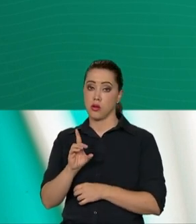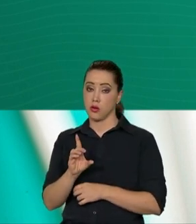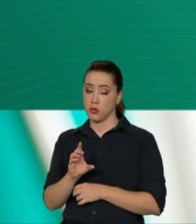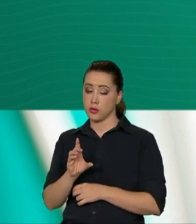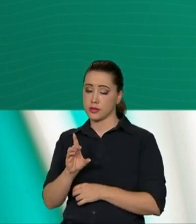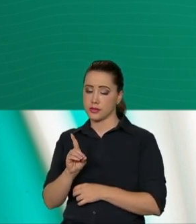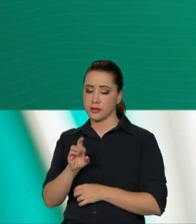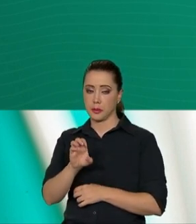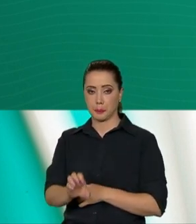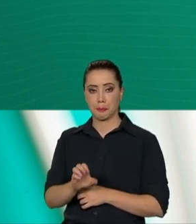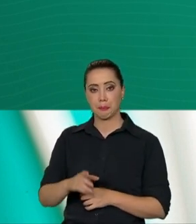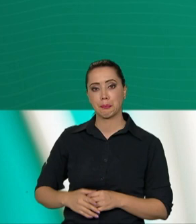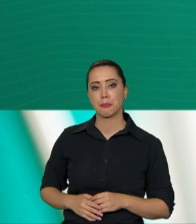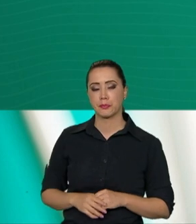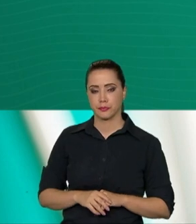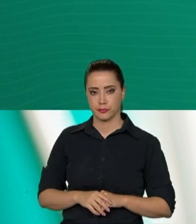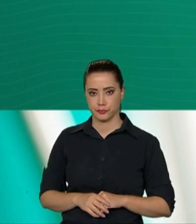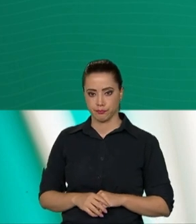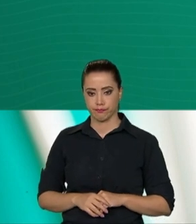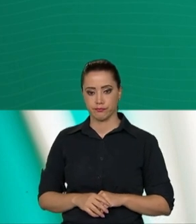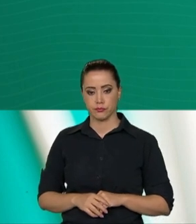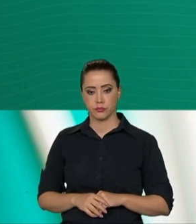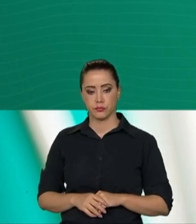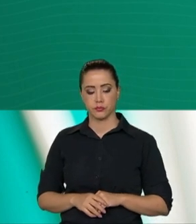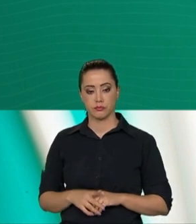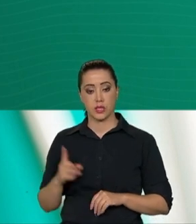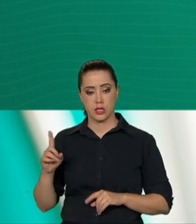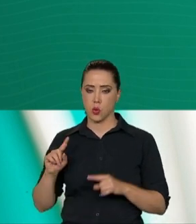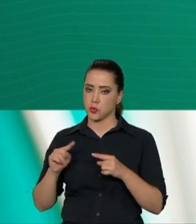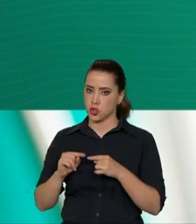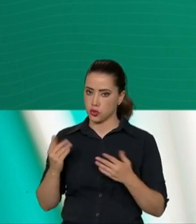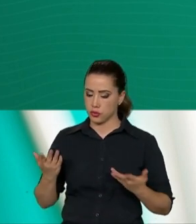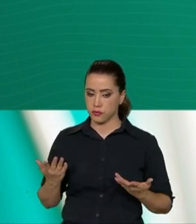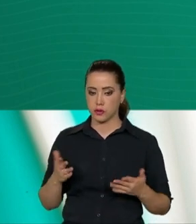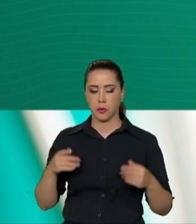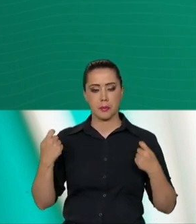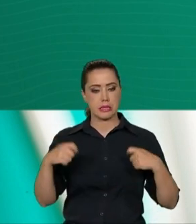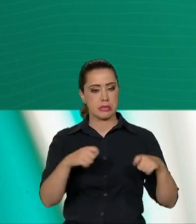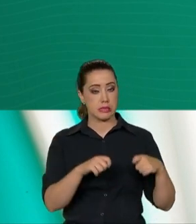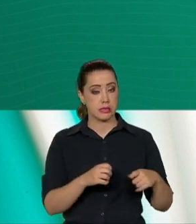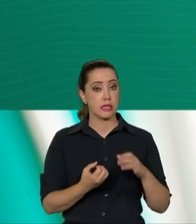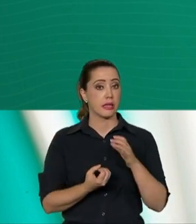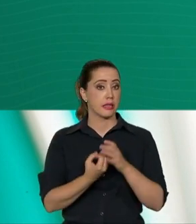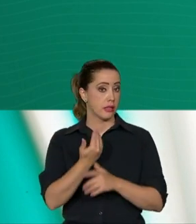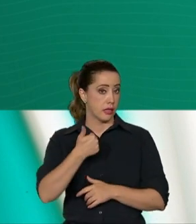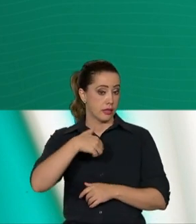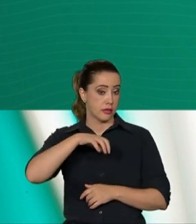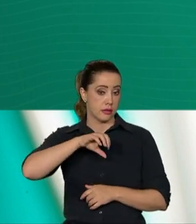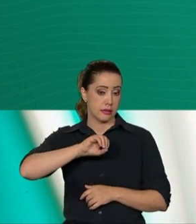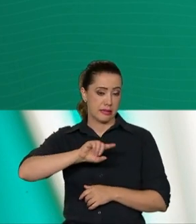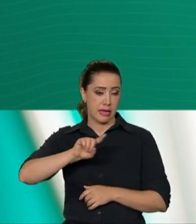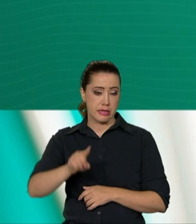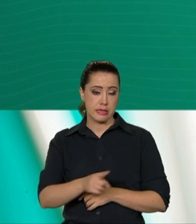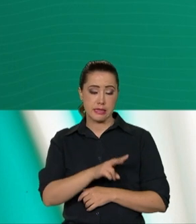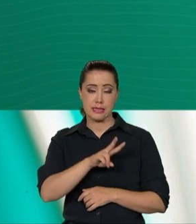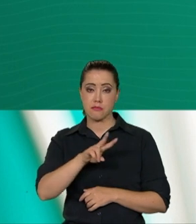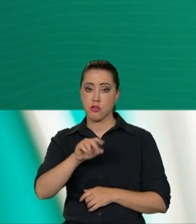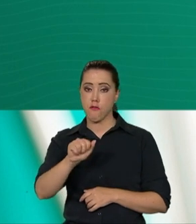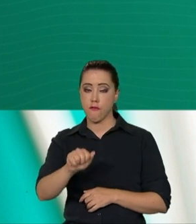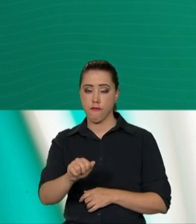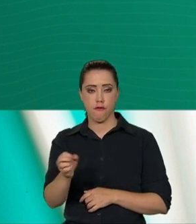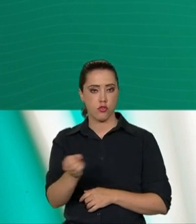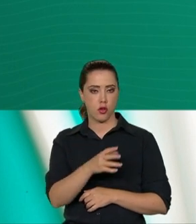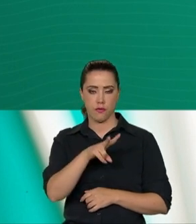e Desenvolvimento Econômico, OCDE. Para isso, seria necessário que o país ofertasse aproximadamente 10